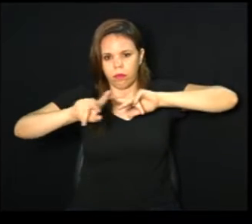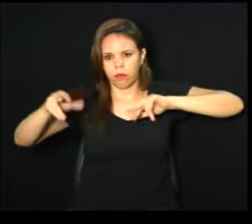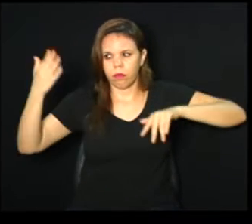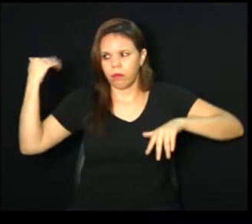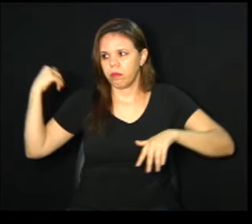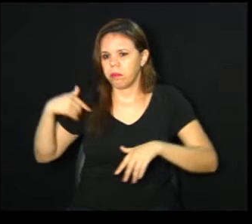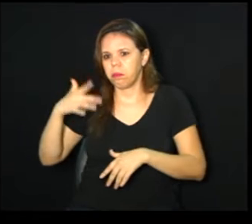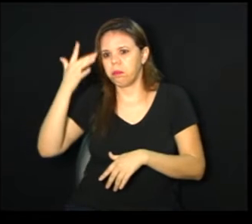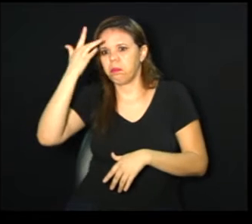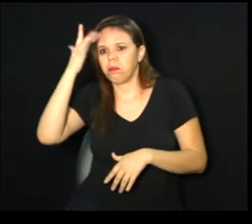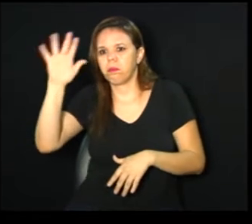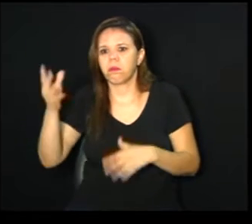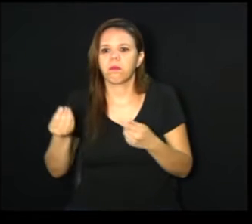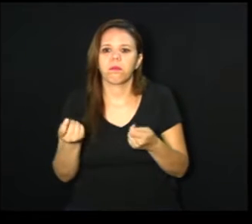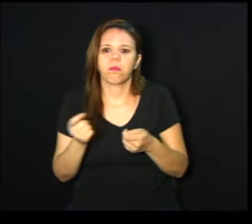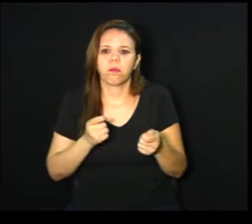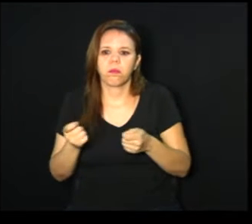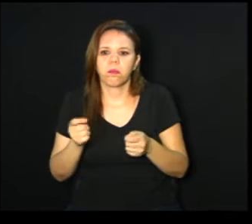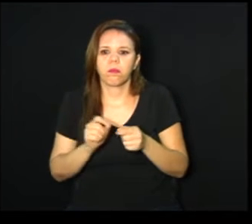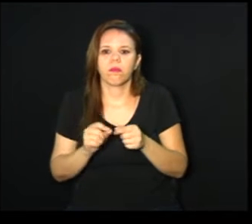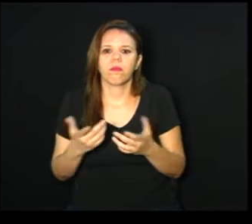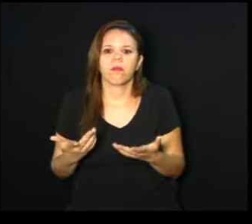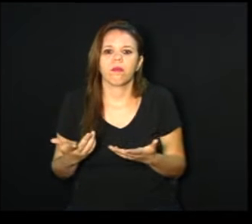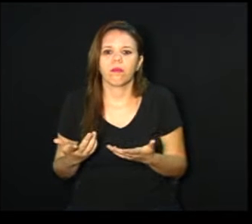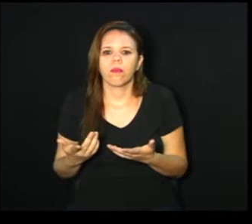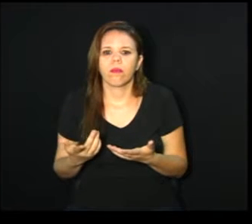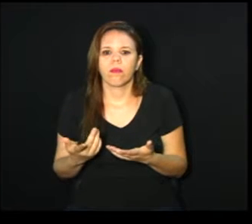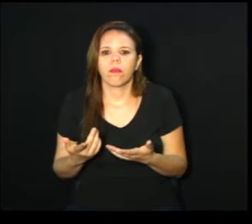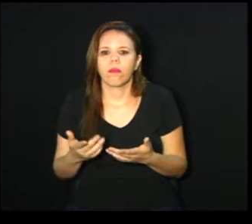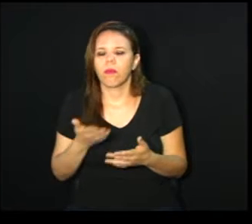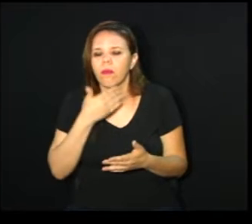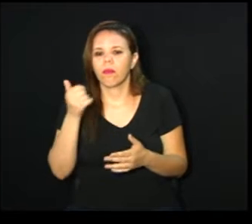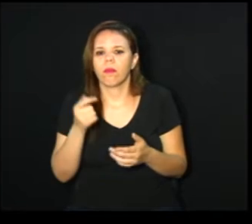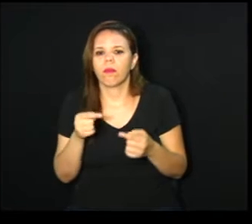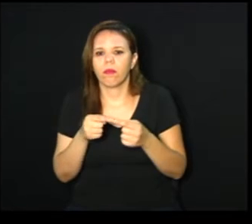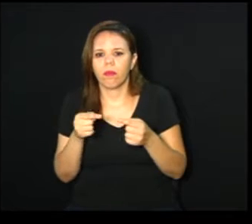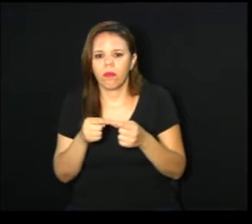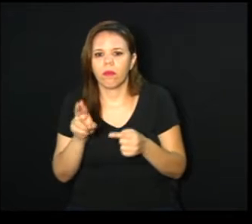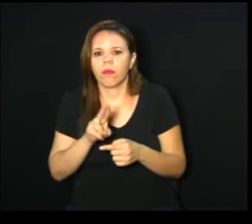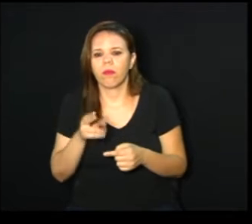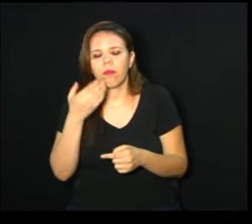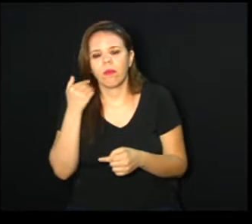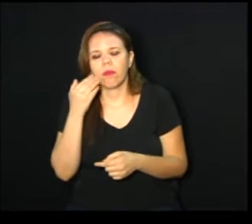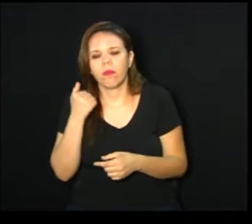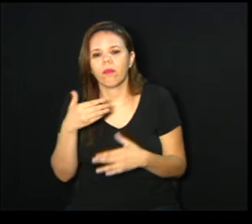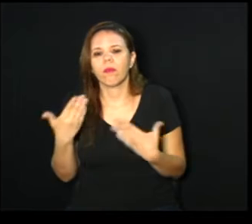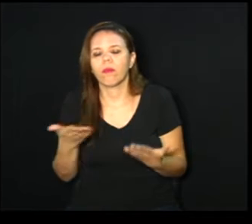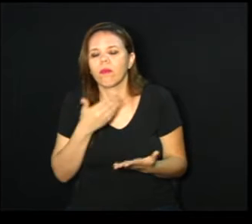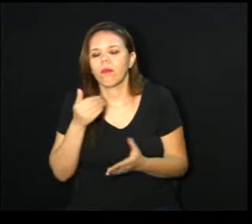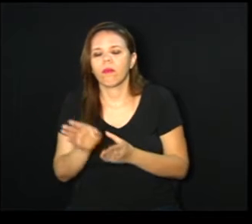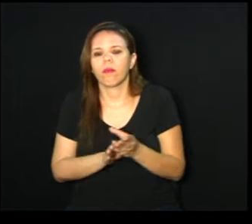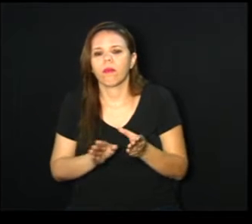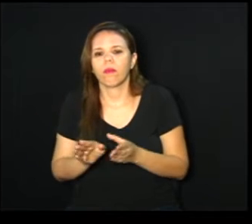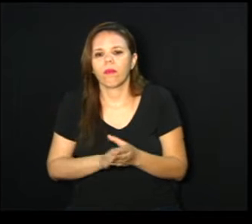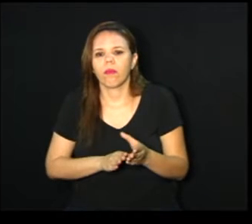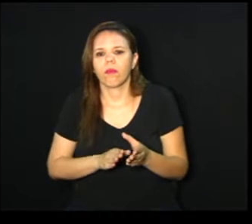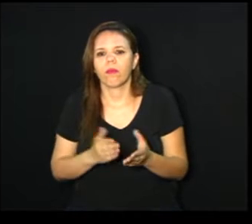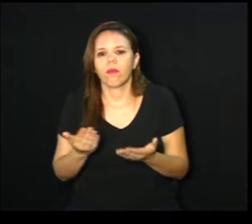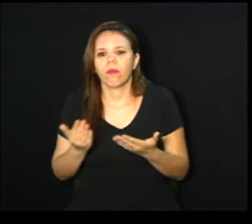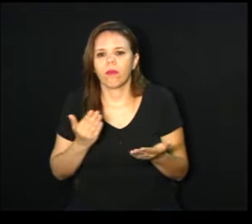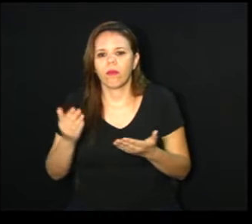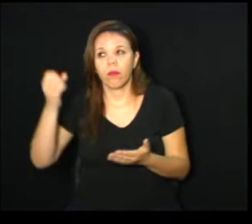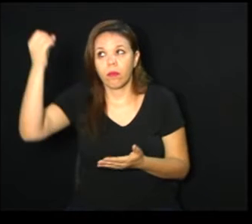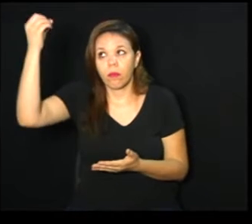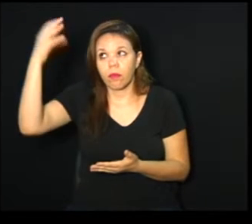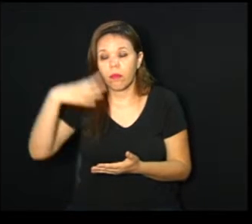se sabia comercialmente qual seria o melhor tipo de painel para ser utilizado, qual a melhor orientação em relação ao sol, como seria